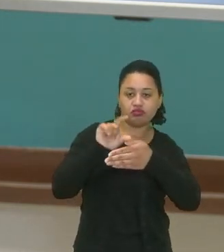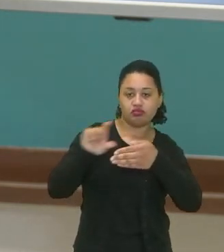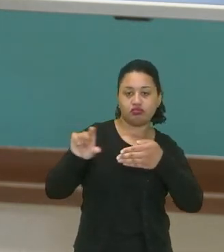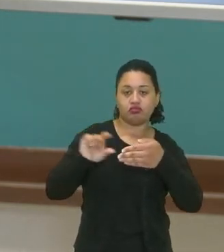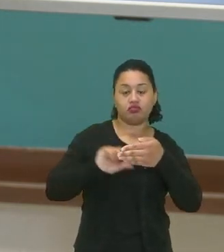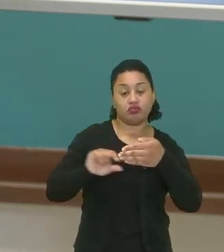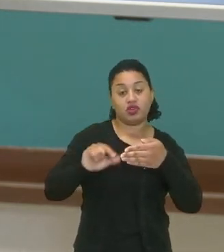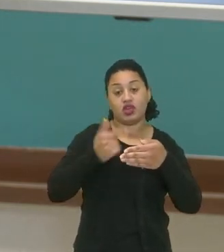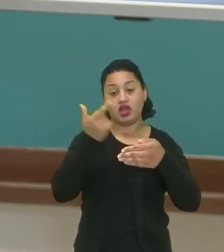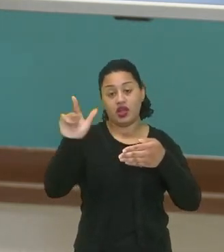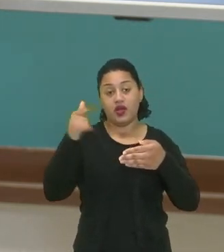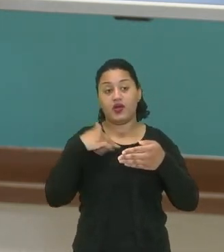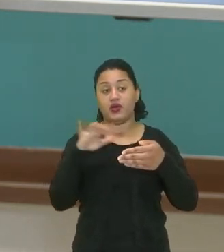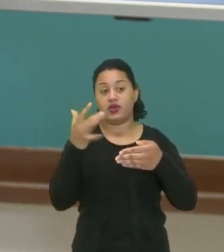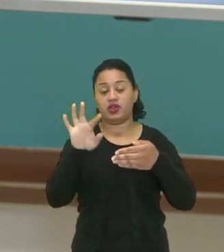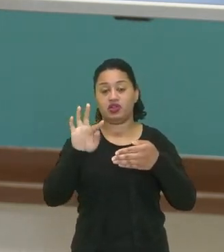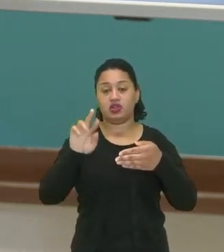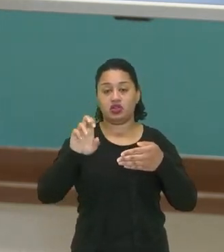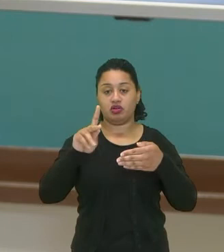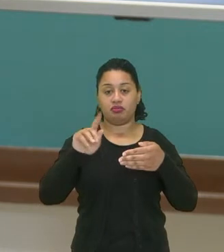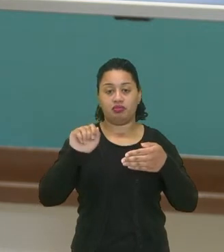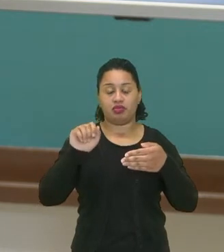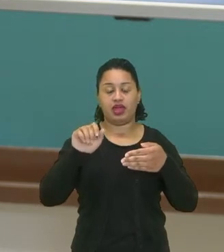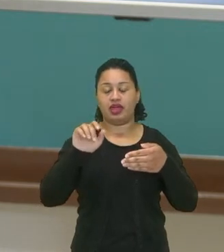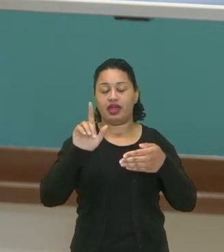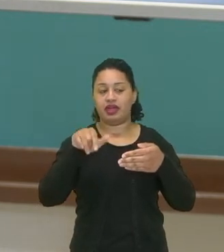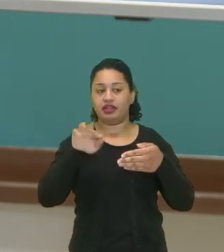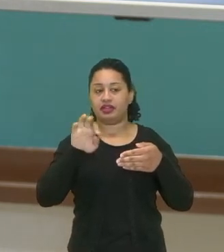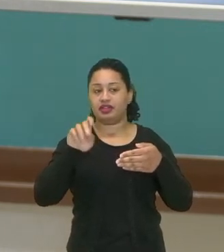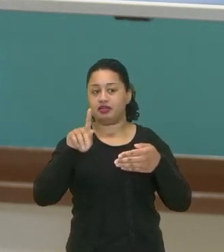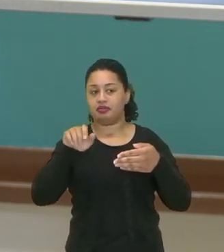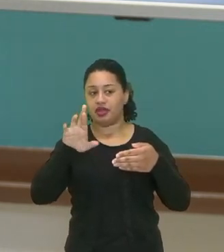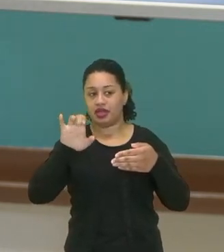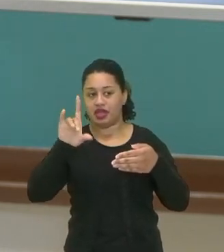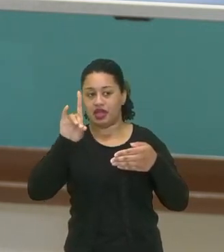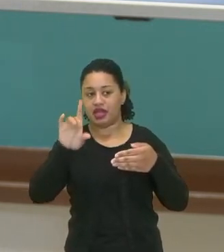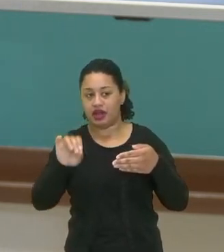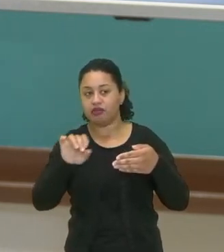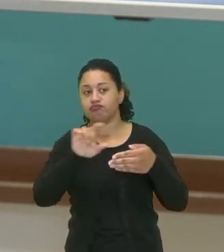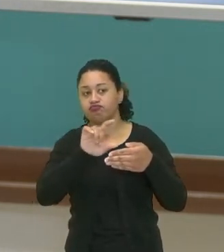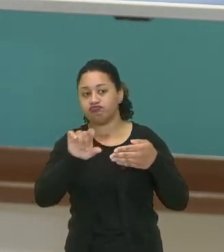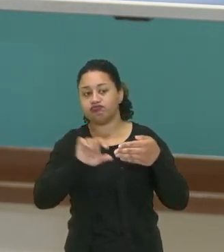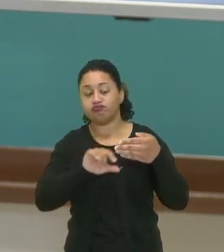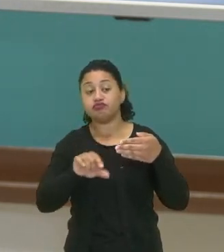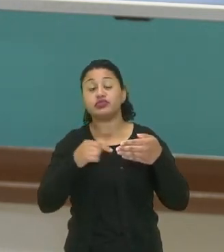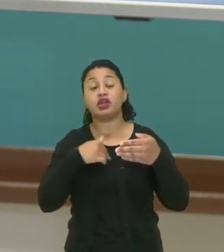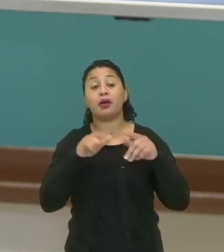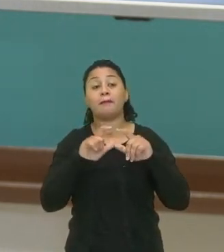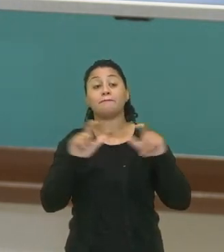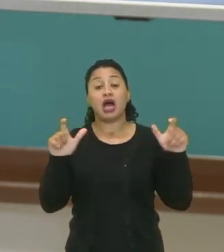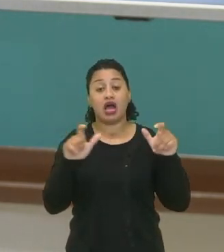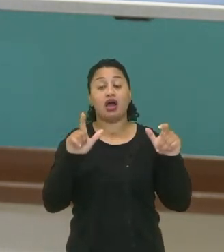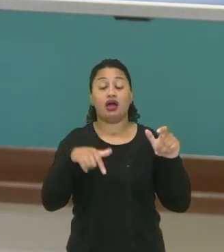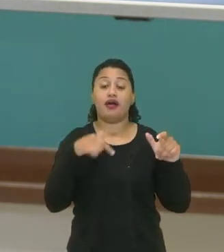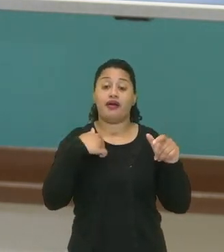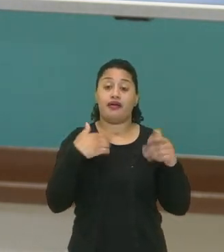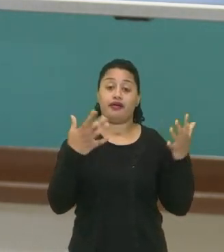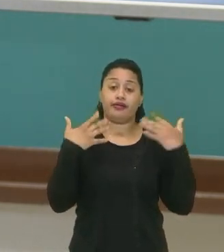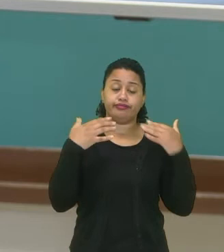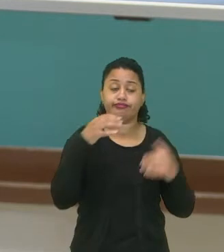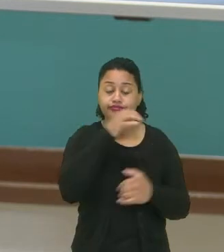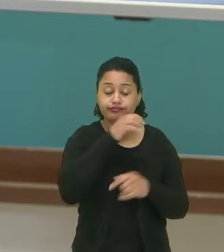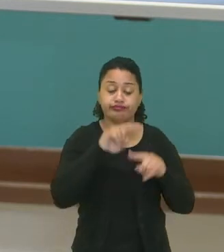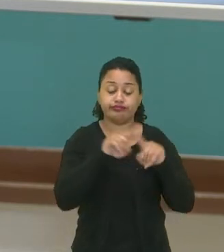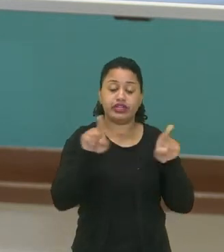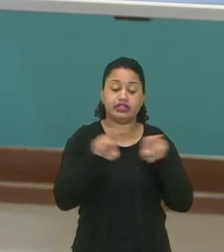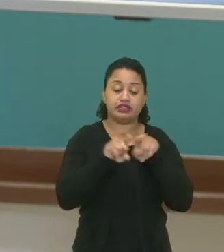continentes, né? Da América do Sul e da África, e assim por diante. Então, no geral, são climas quentes, mas também tem clima subtropical no Brasil,